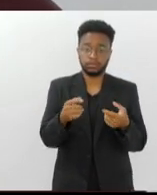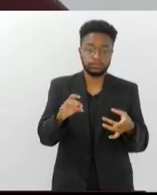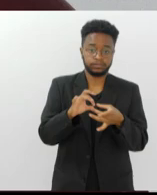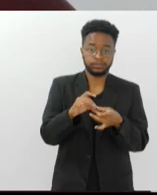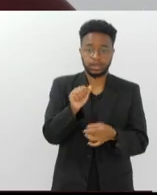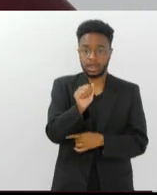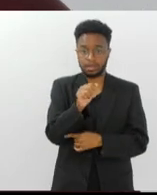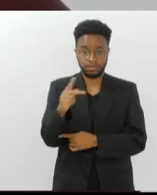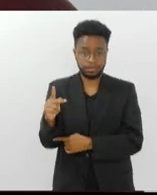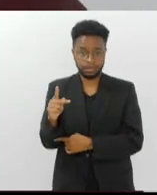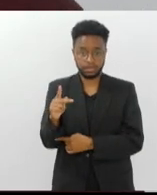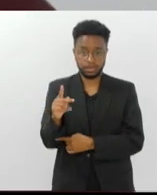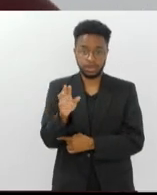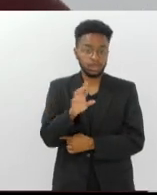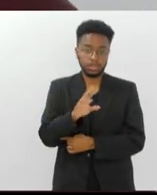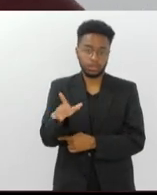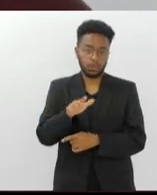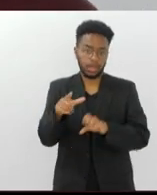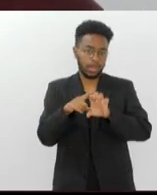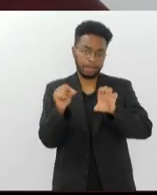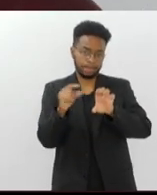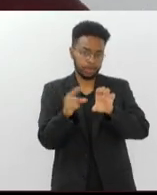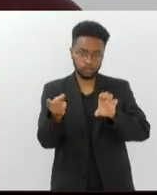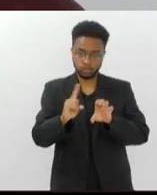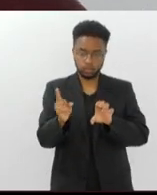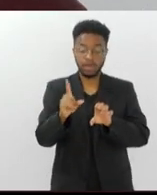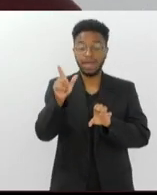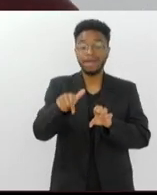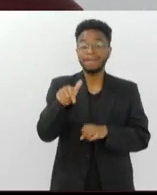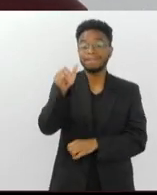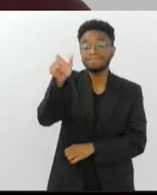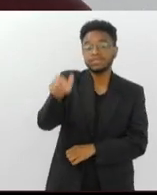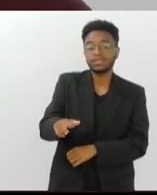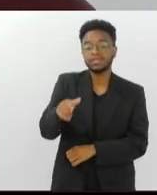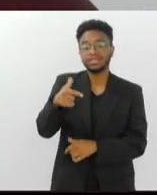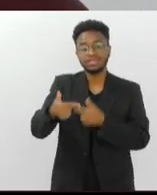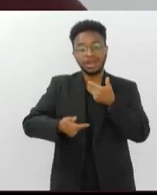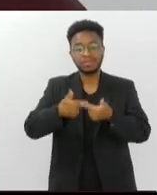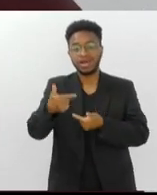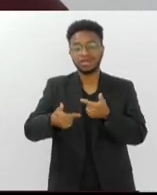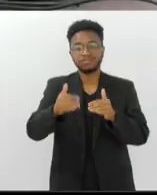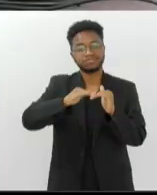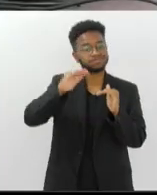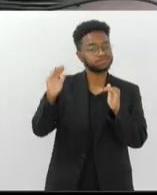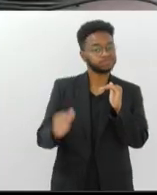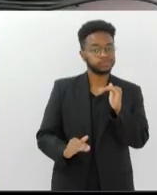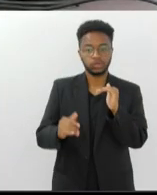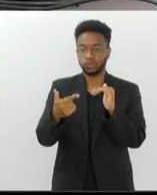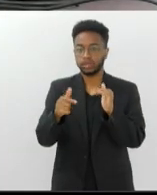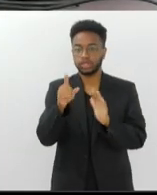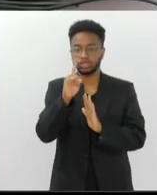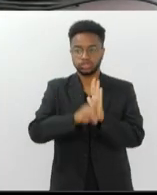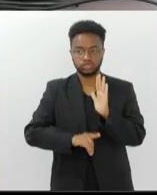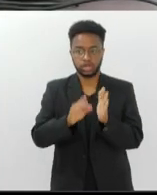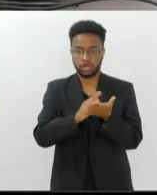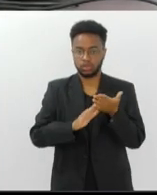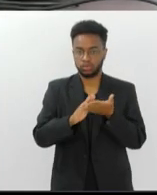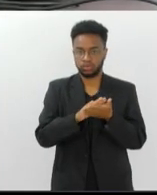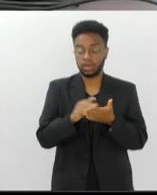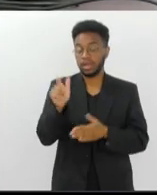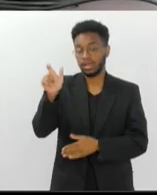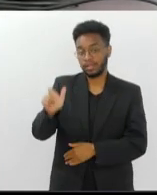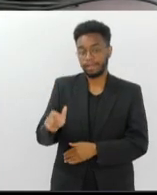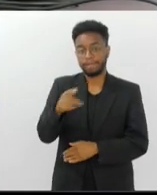aplicativo, ele não é um empreendedor, ele é um trabalhador altamente precarizado, sem nenhum direito. Christian Smalls, que